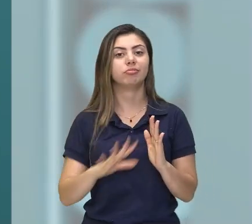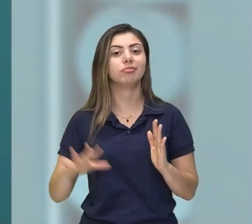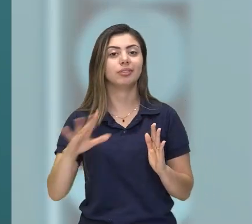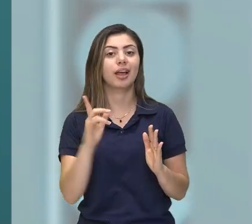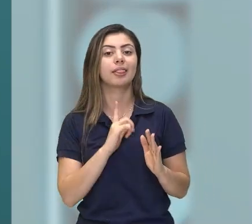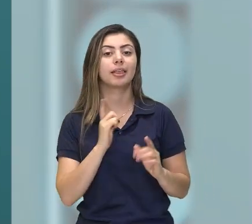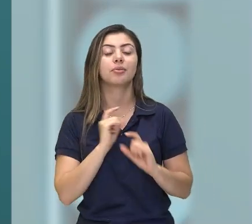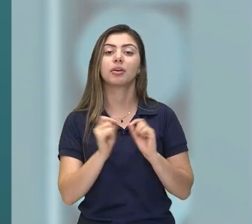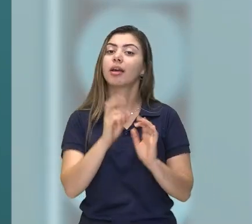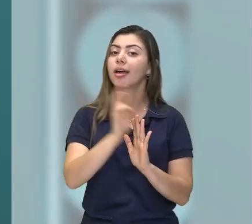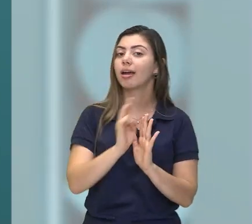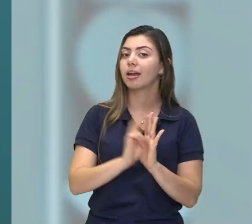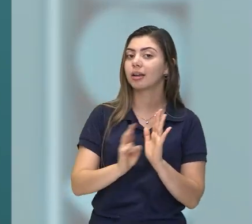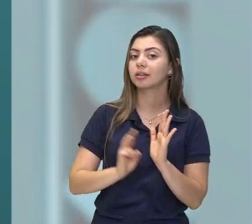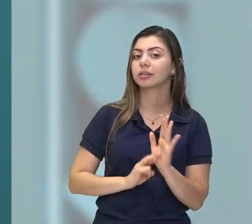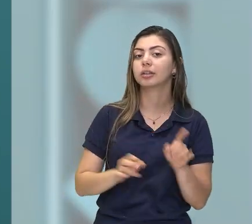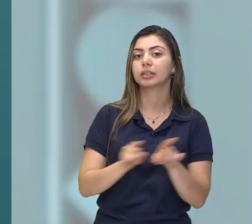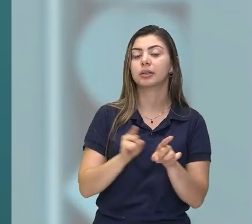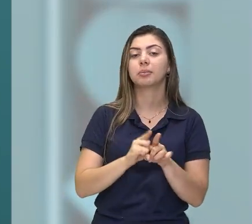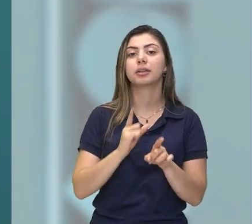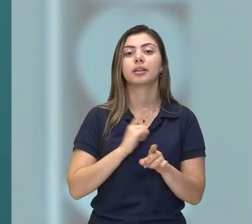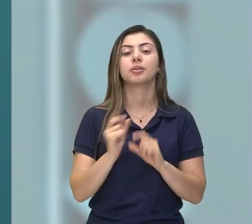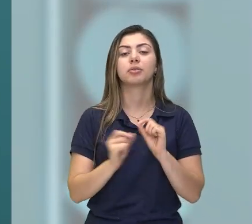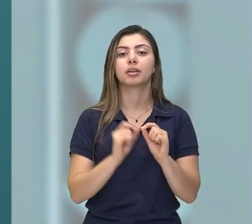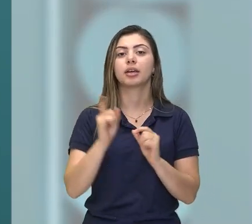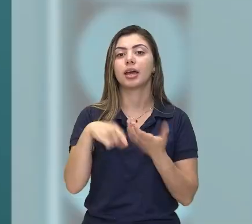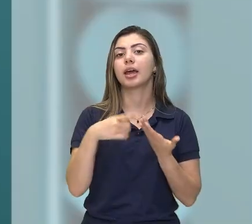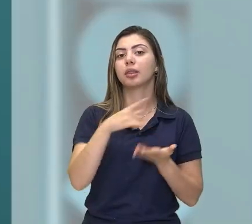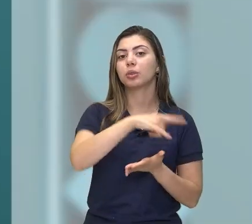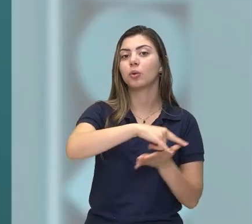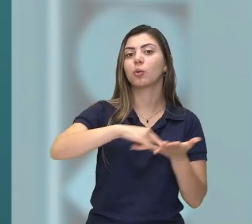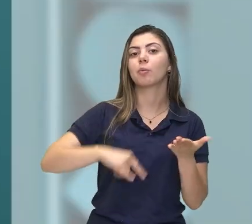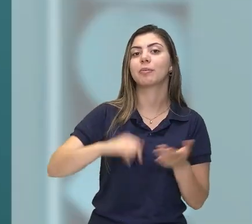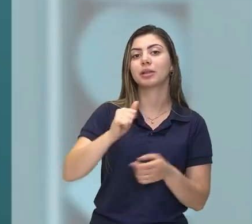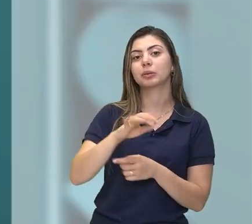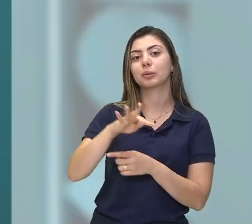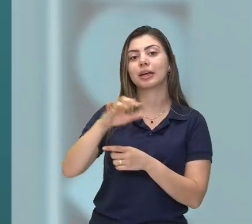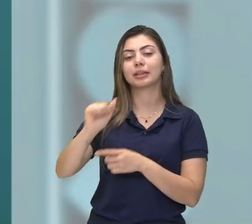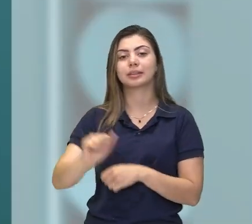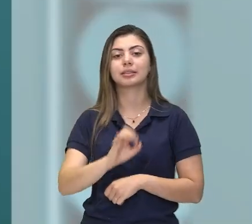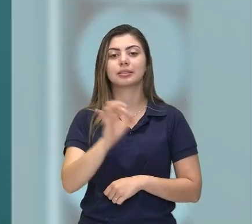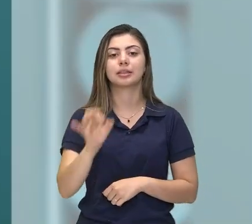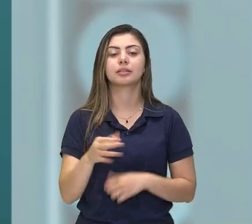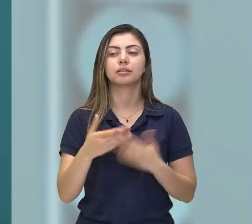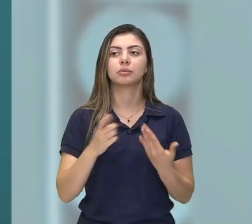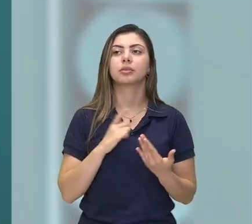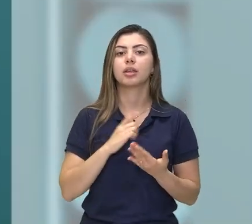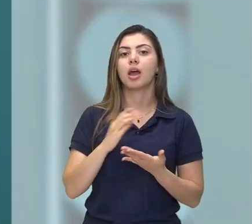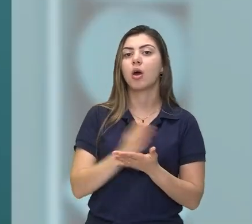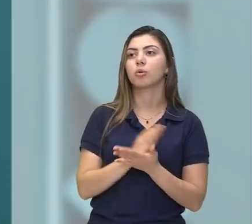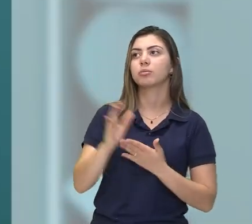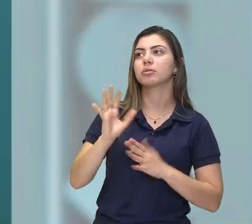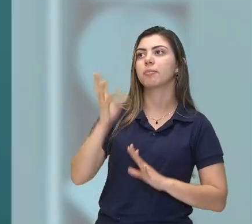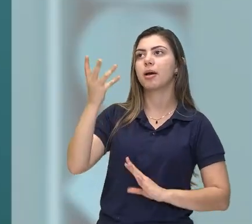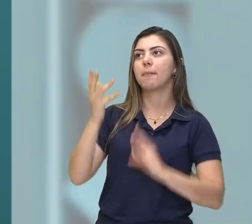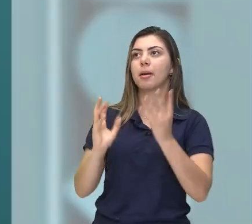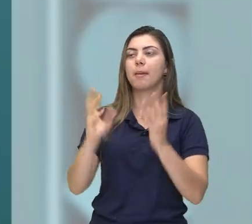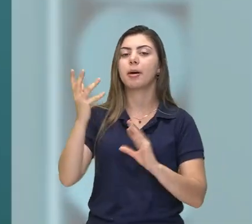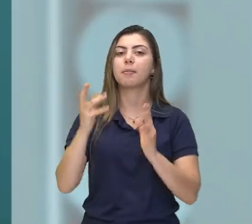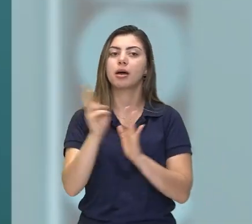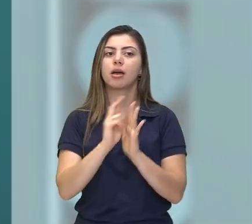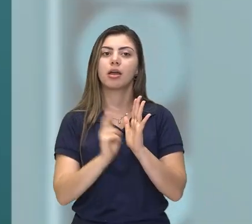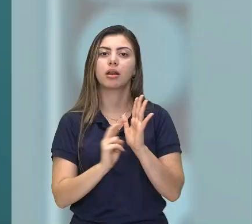em relatórios e vai aparecer em atas, né, que são documentos aí para registrarem algumas ações feitas. E, claro, a gente